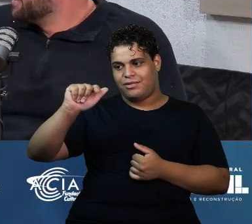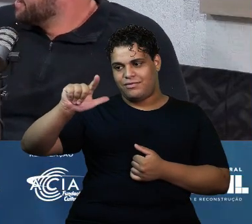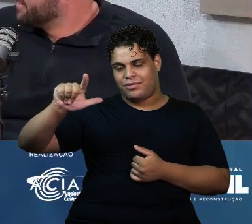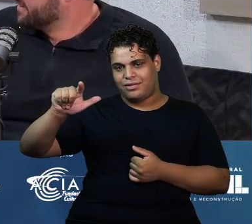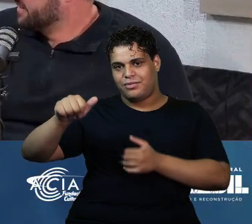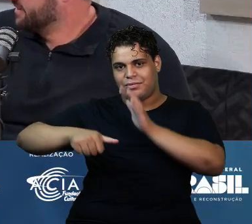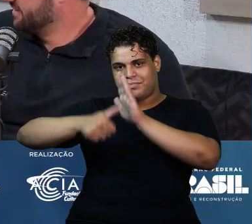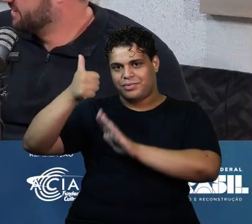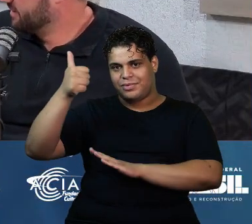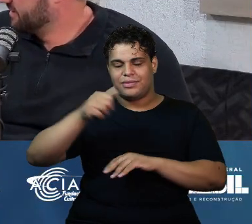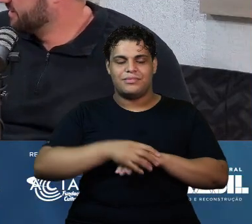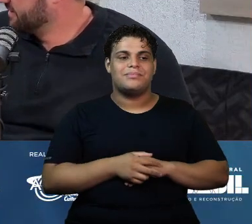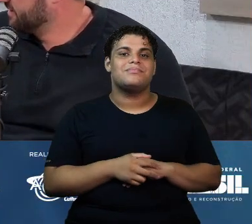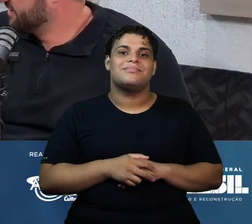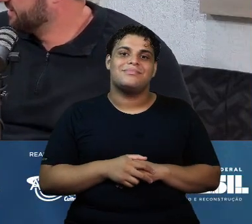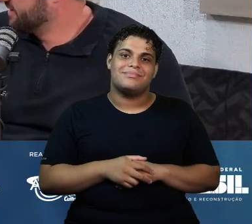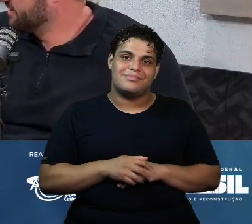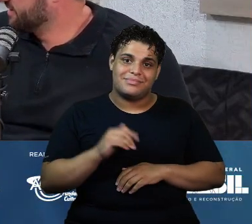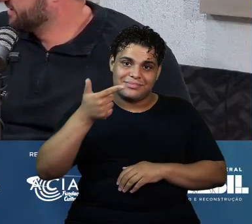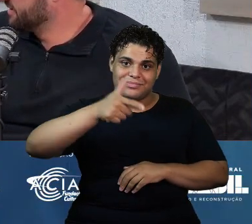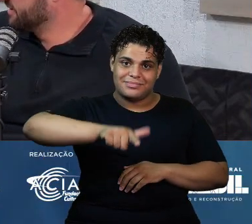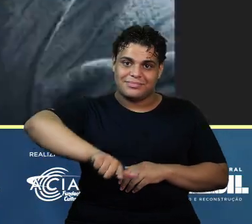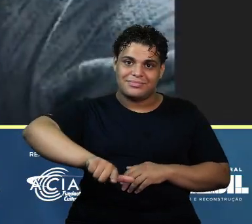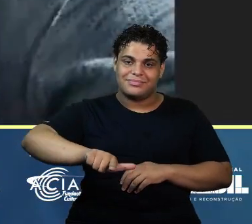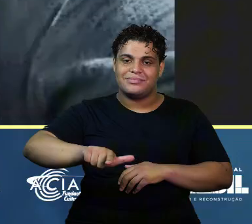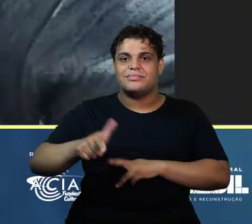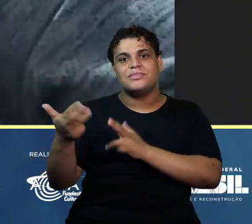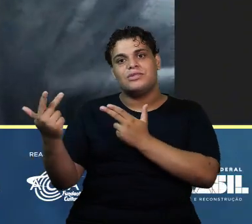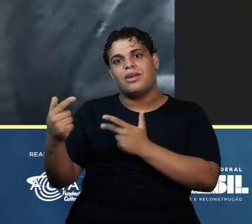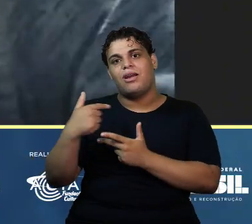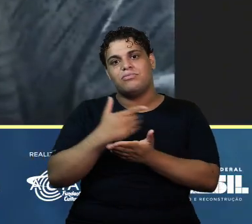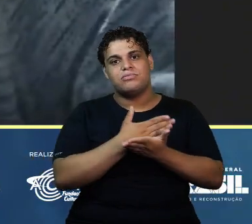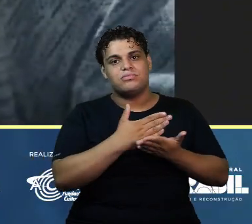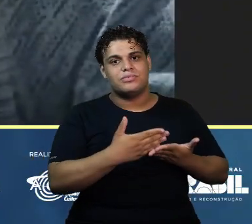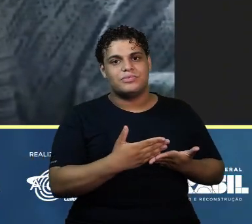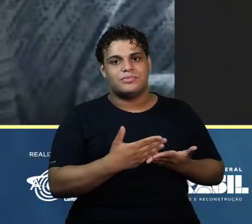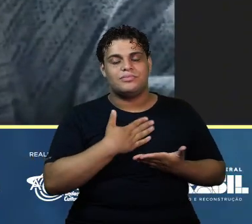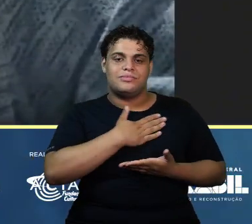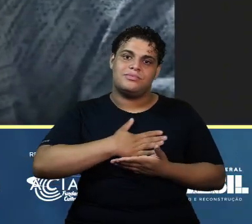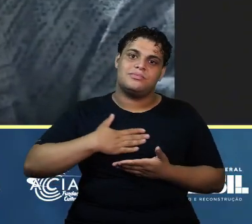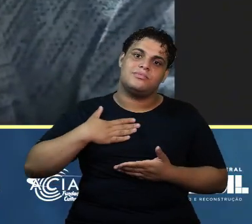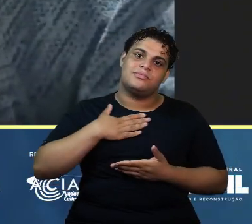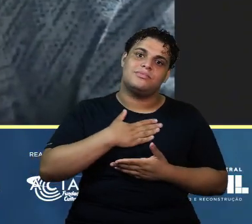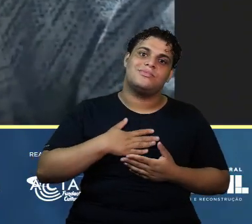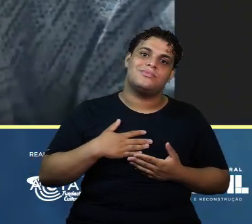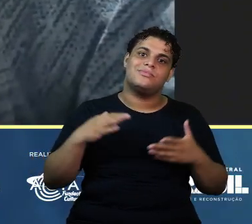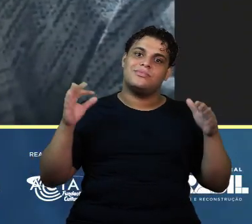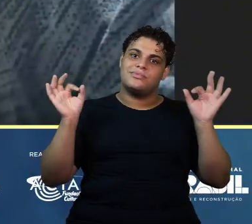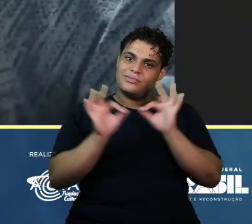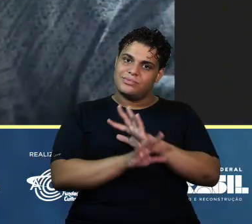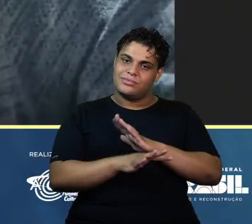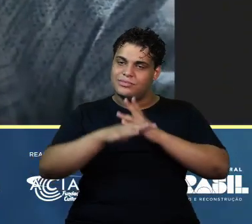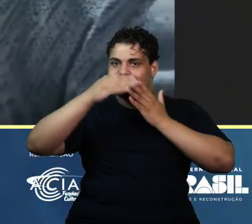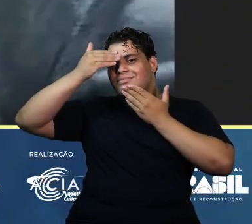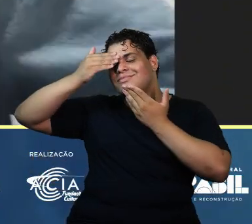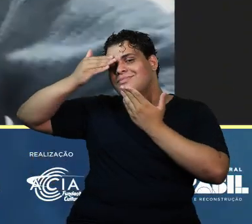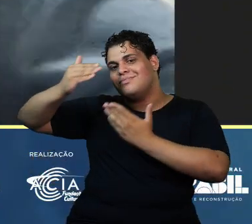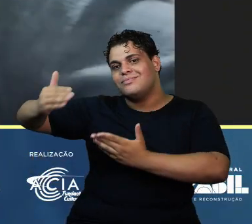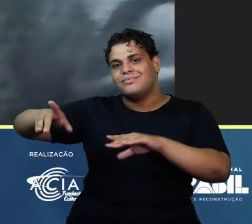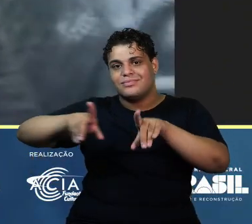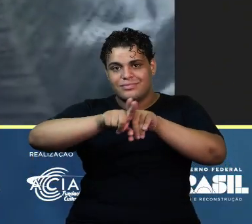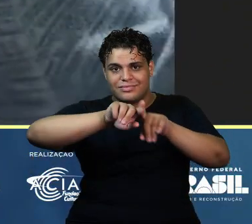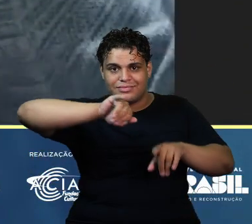Bom, pessoal, eu mais uma vez, assim como eu iniciei, eu gostaria de finalizar agradecendo também, né,